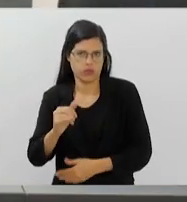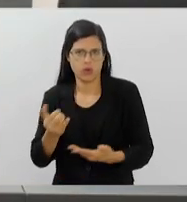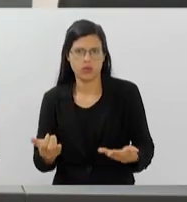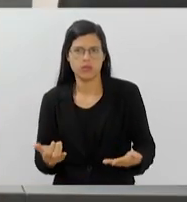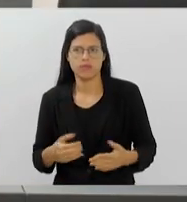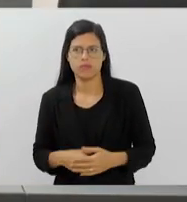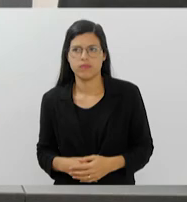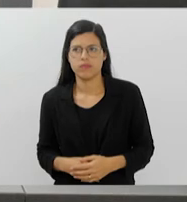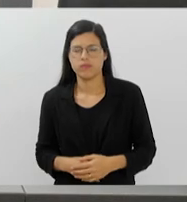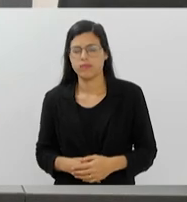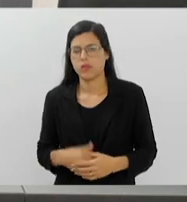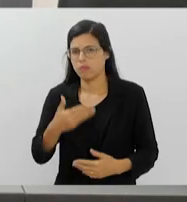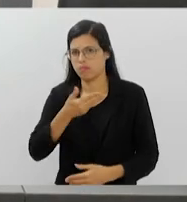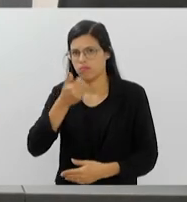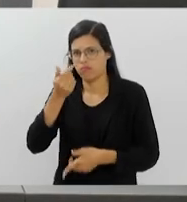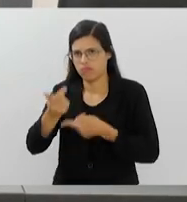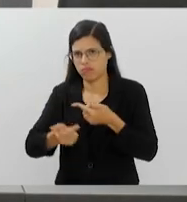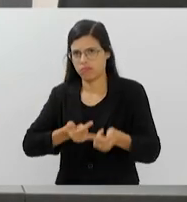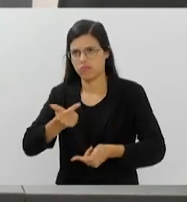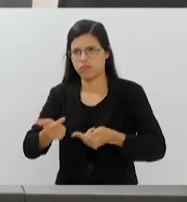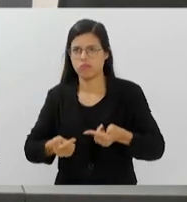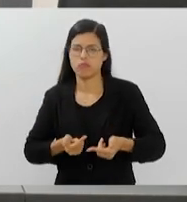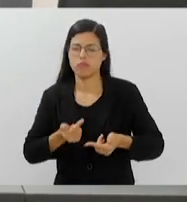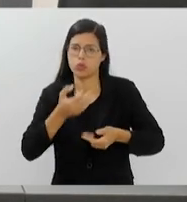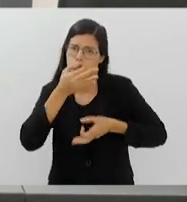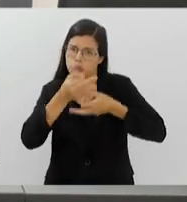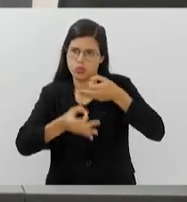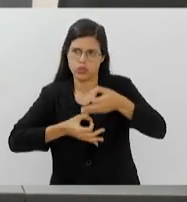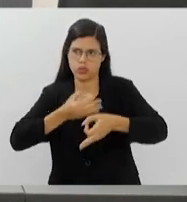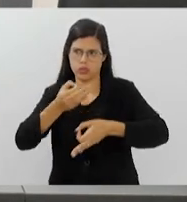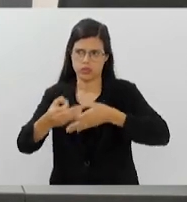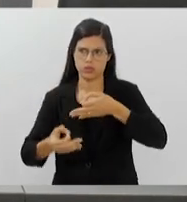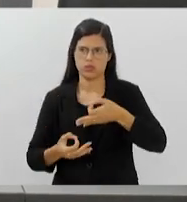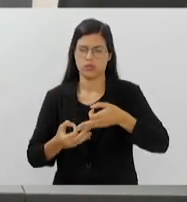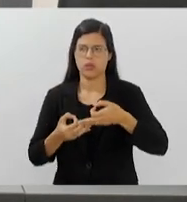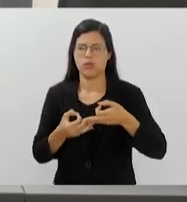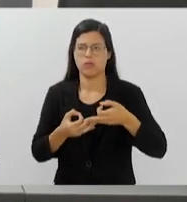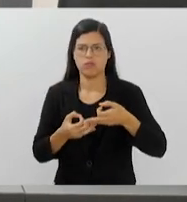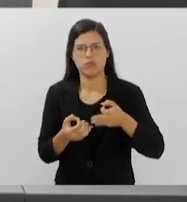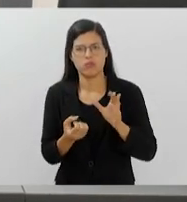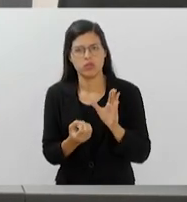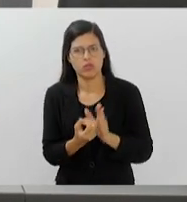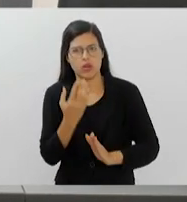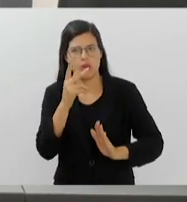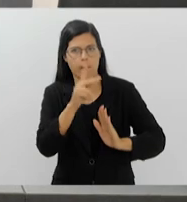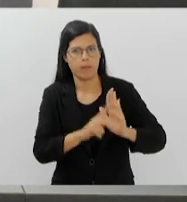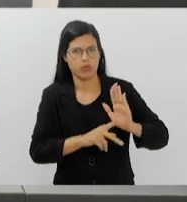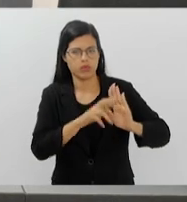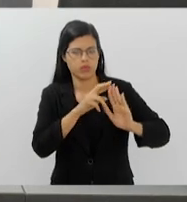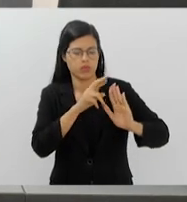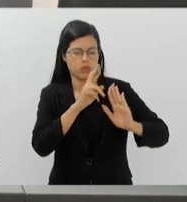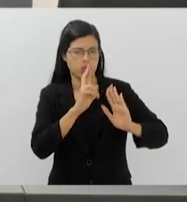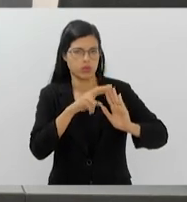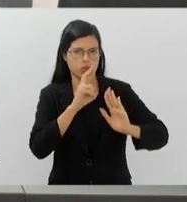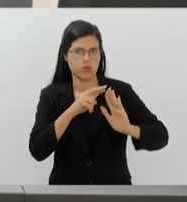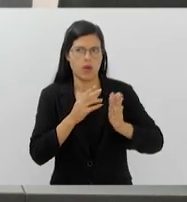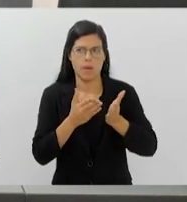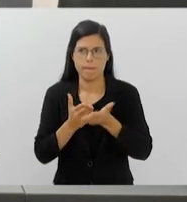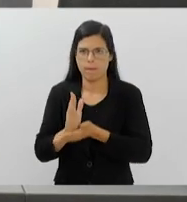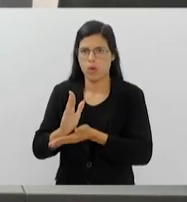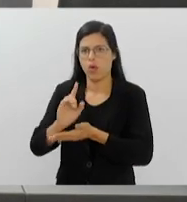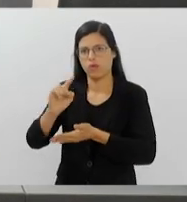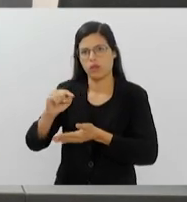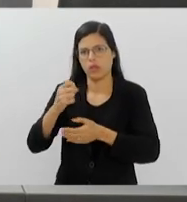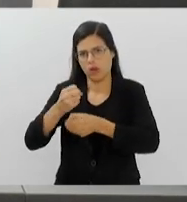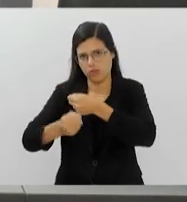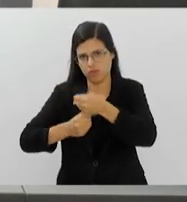trabalhos. Então, fica aí anotada a sugestão da gente elaborar um projeto de resolução, a prova, faz valer a partir de